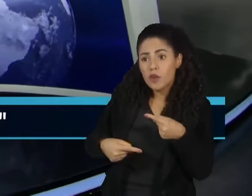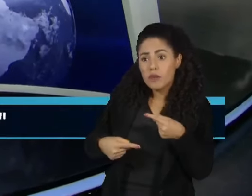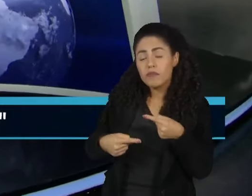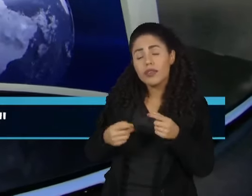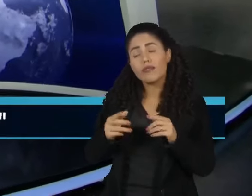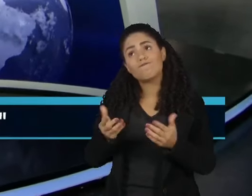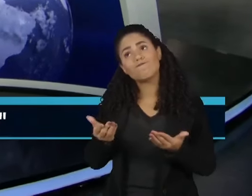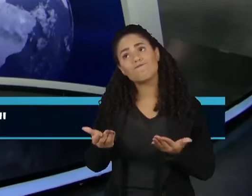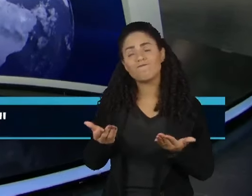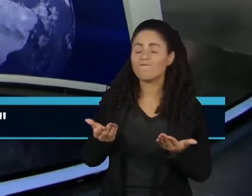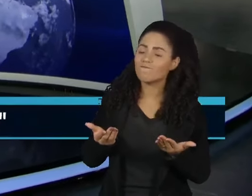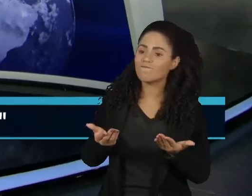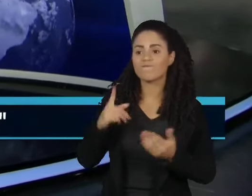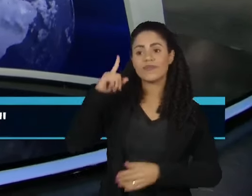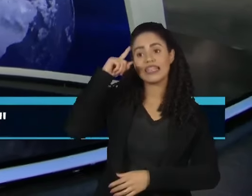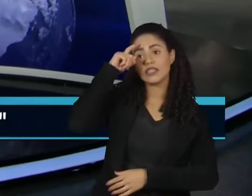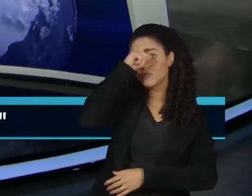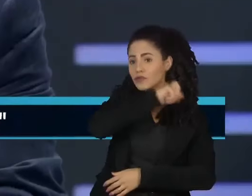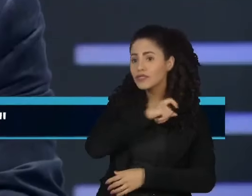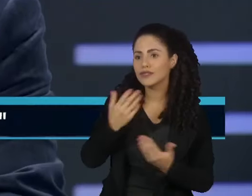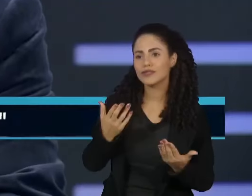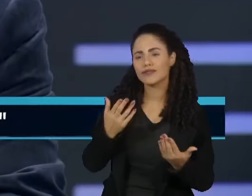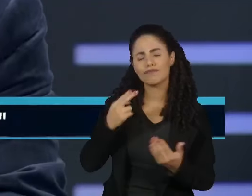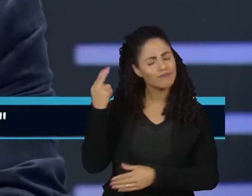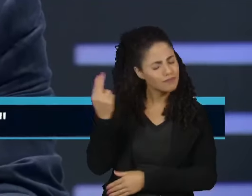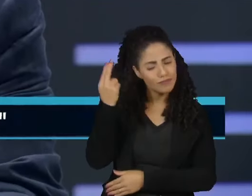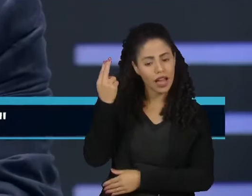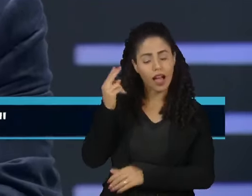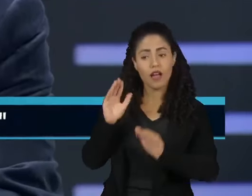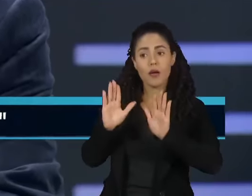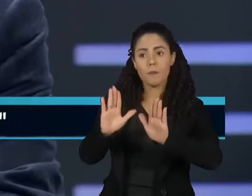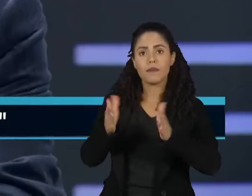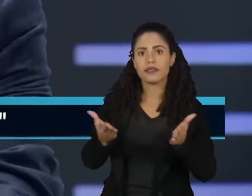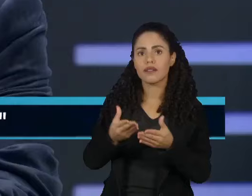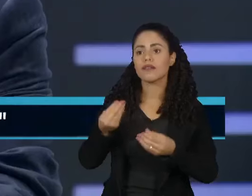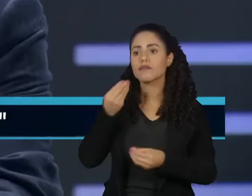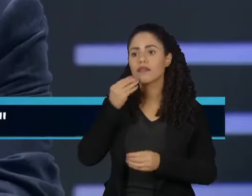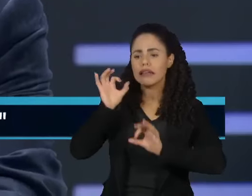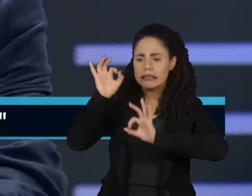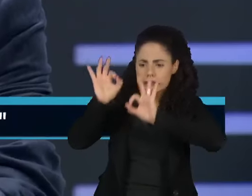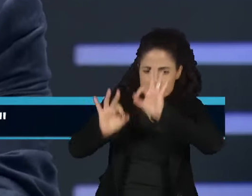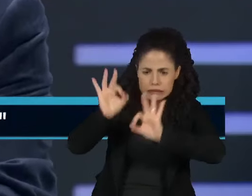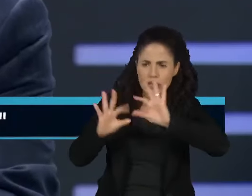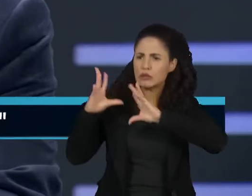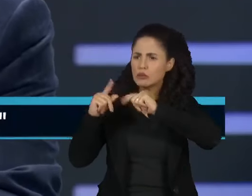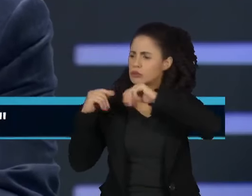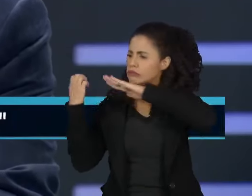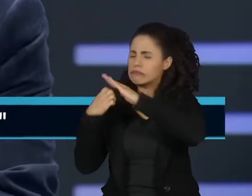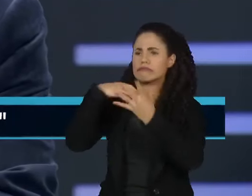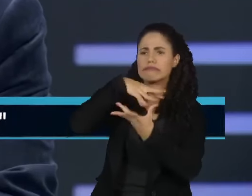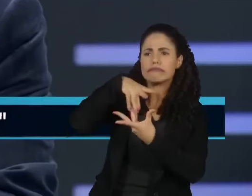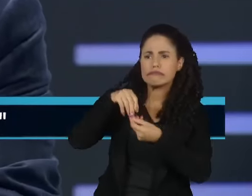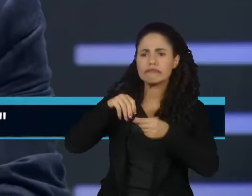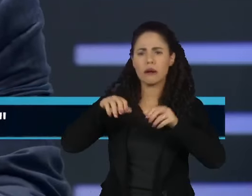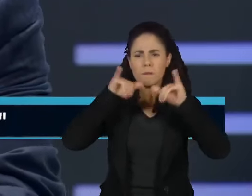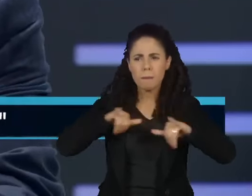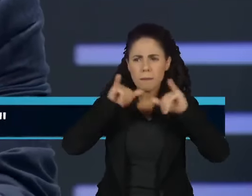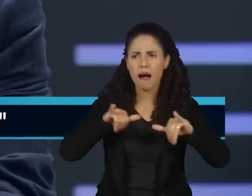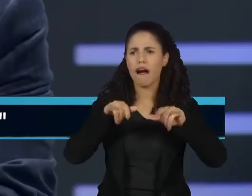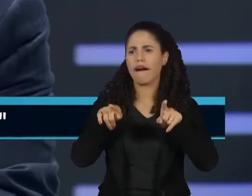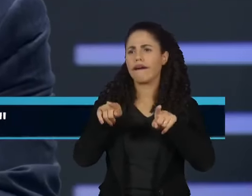seria muito difícil, melhor, não vai acontecer. Até porque você pega todos os programas, todas as mídias, grandes patrocinadores de